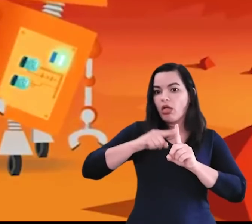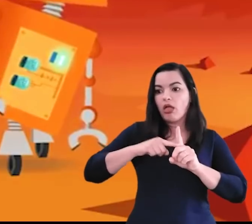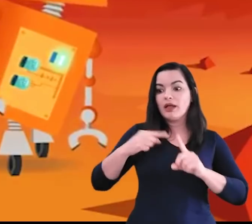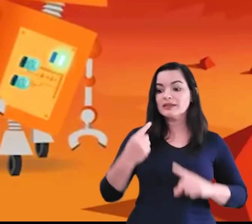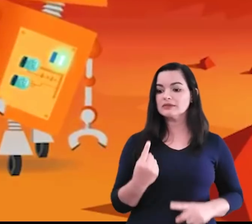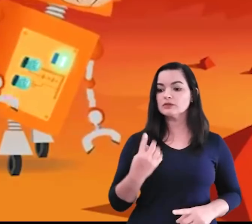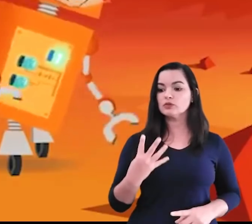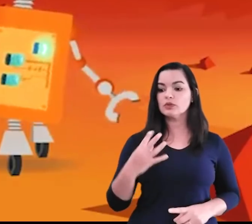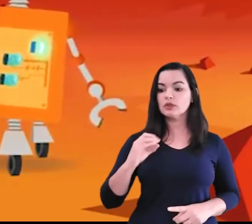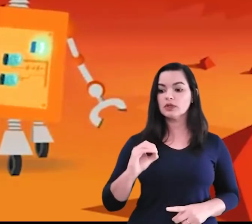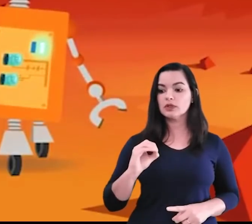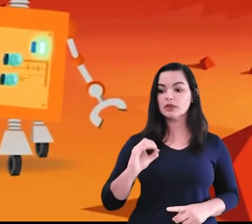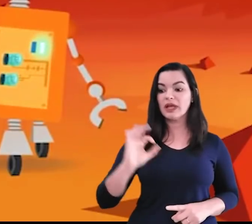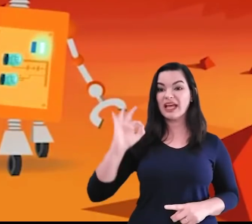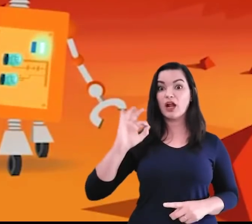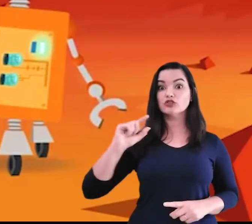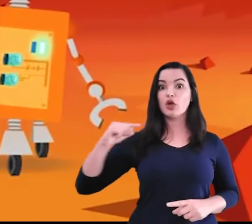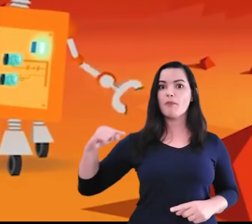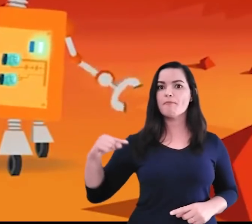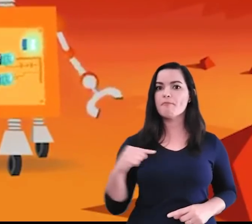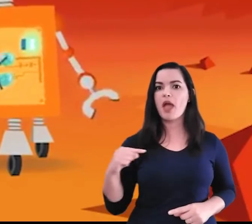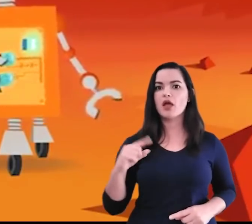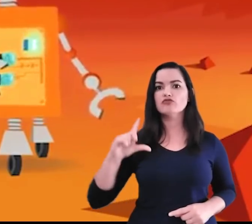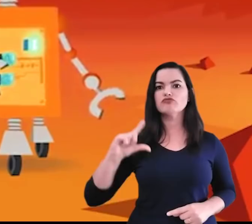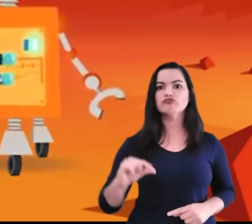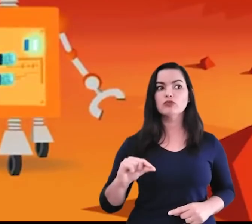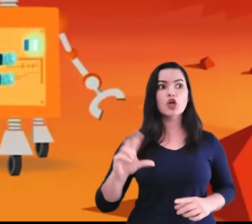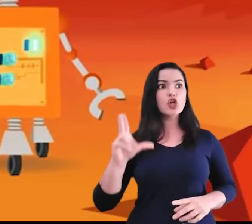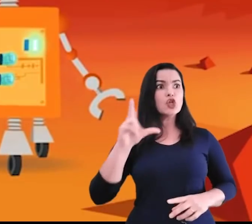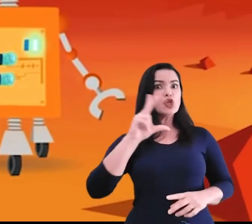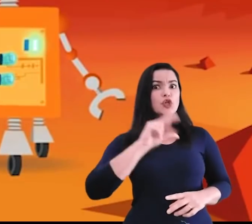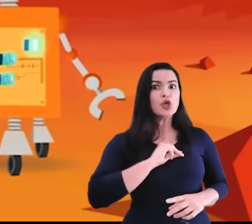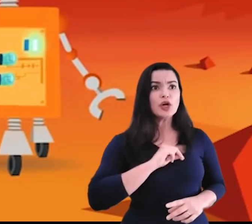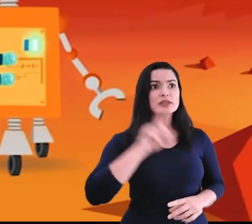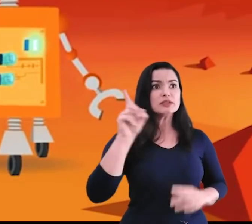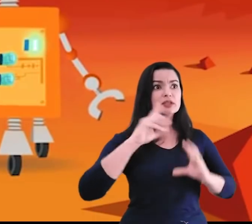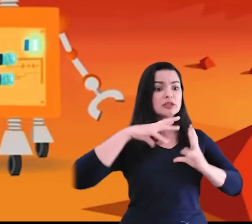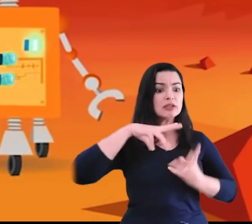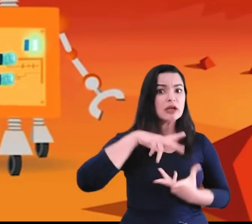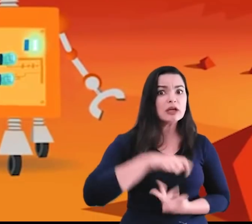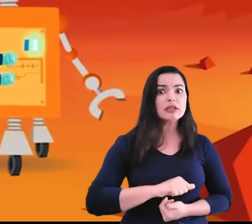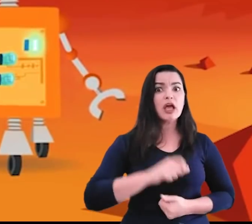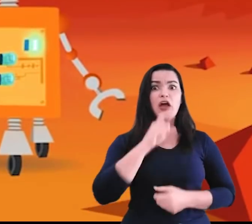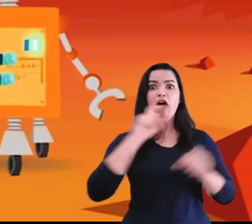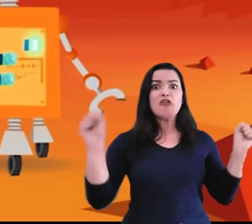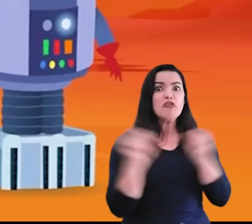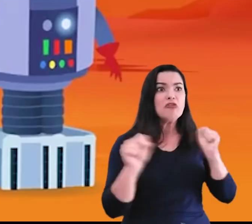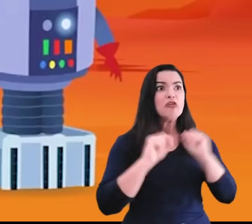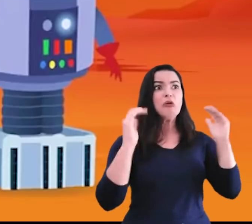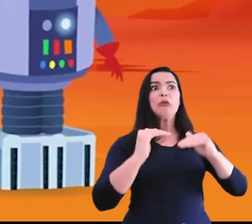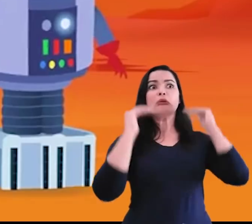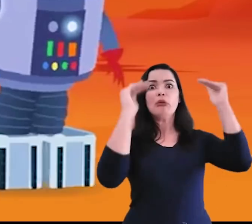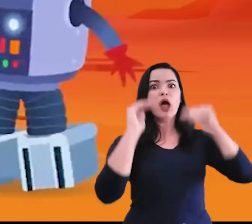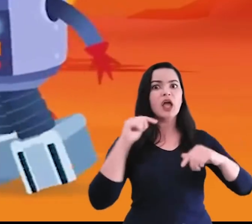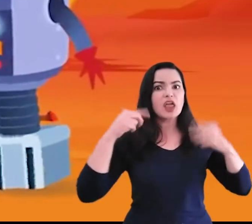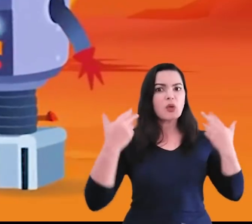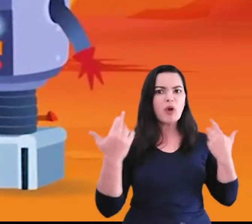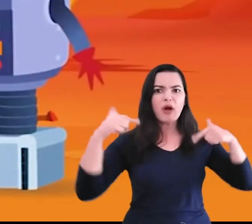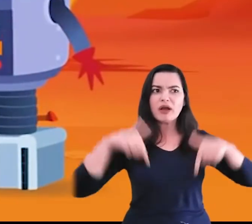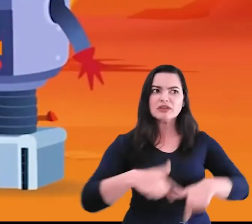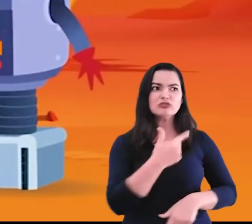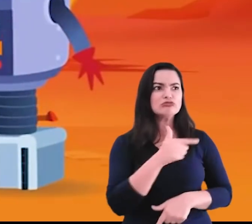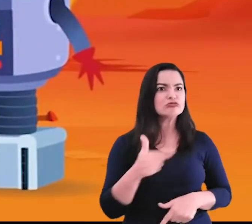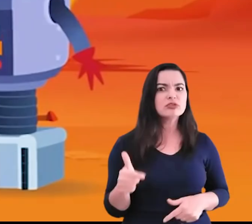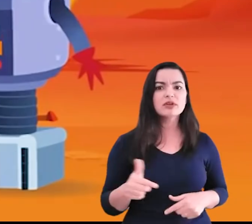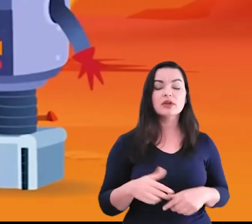140 graus? Nossa! Nenhum lugar na Terra é tão frio! E agora? Ô, Luna, como a gente